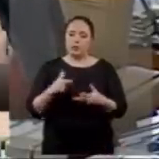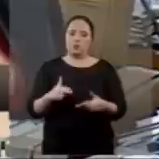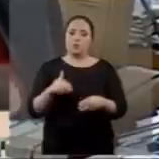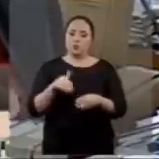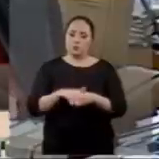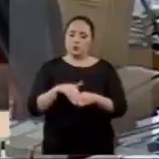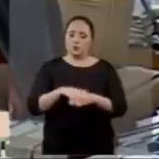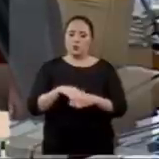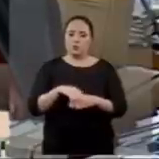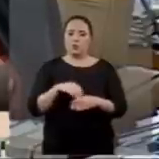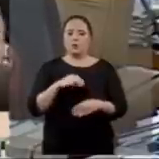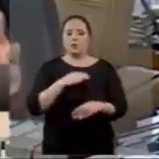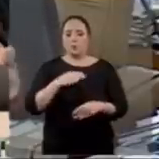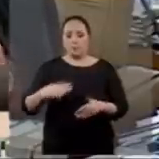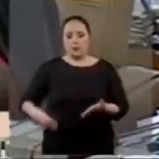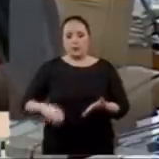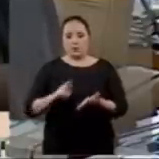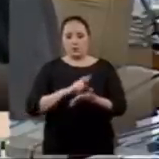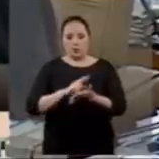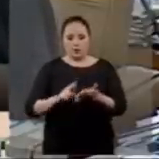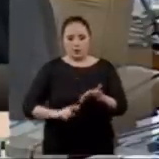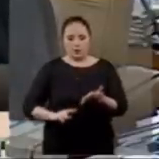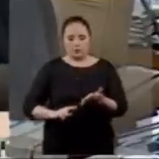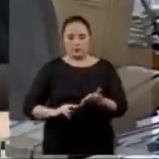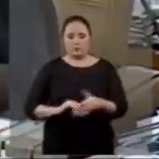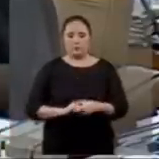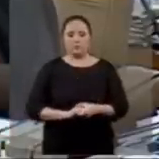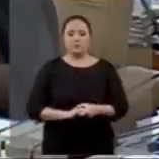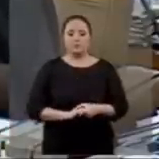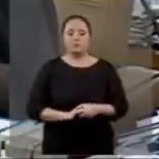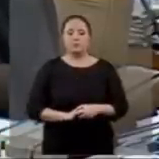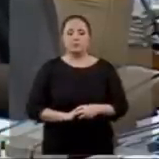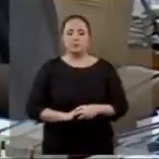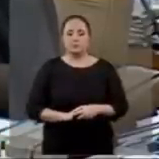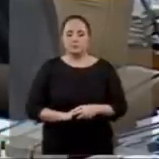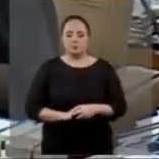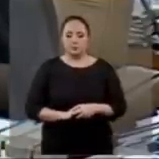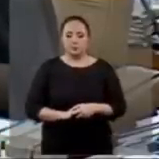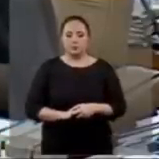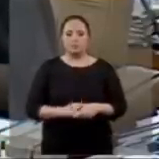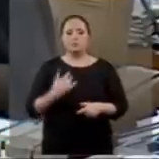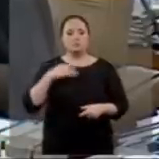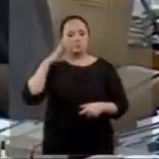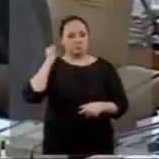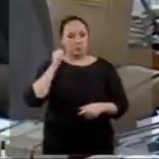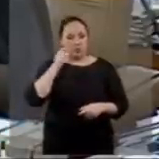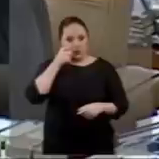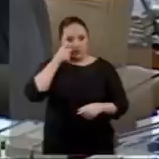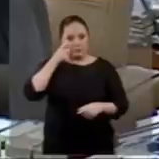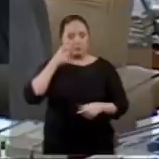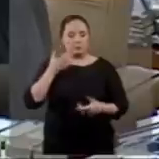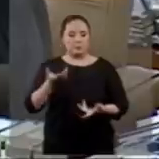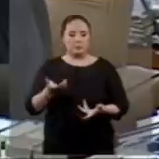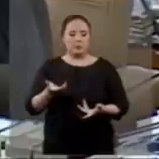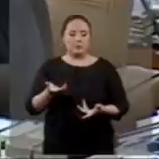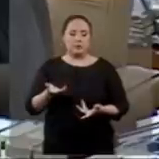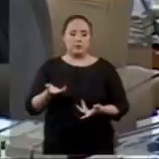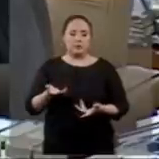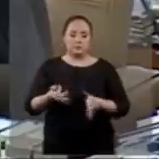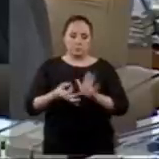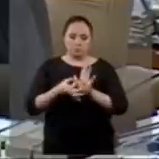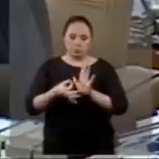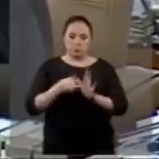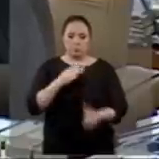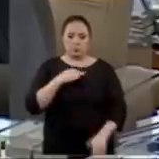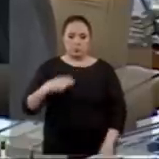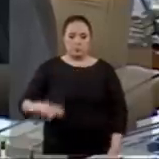o voto do eminente relator, que foi acompanhado por Vossa Excelência. Ouvi com toda atenção a divergência aberta